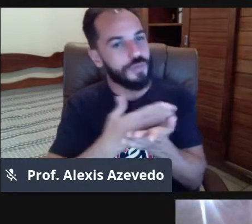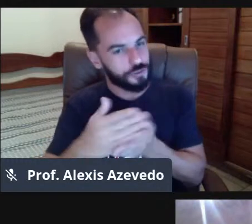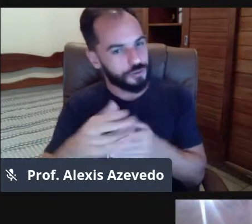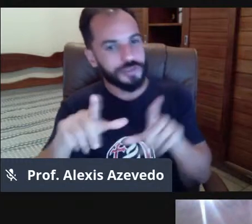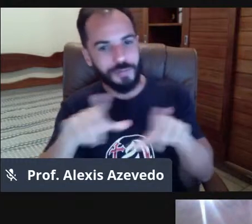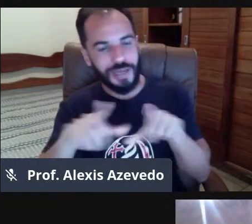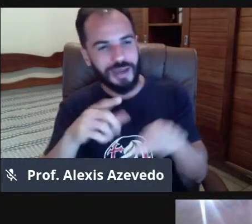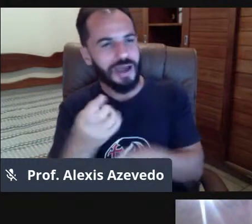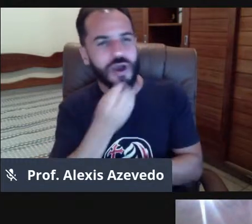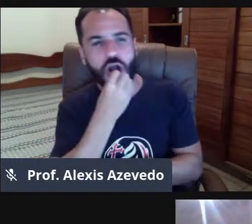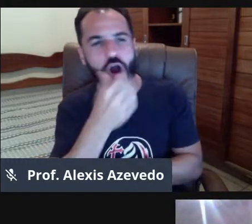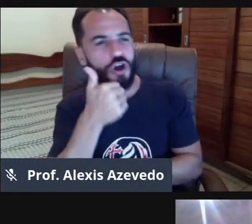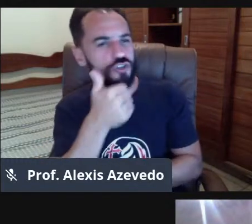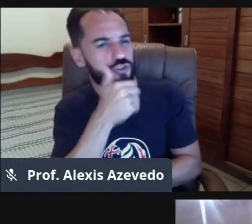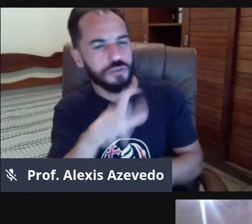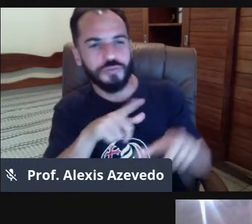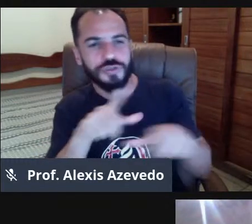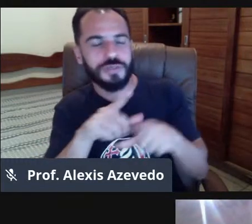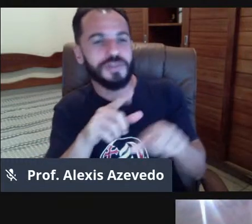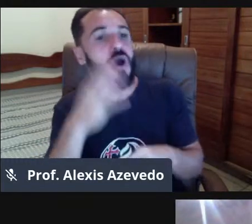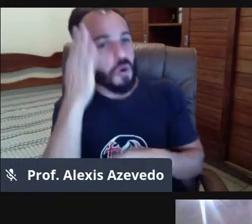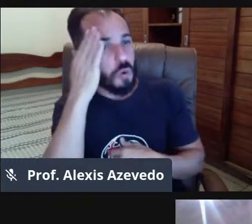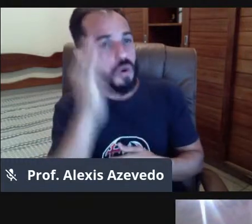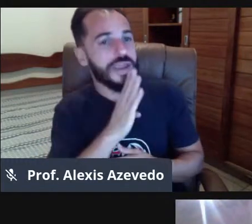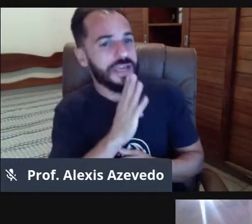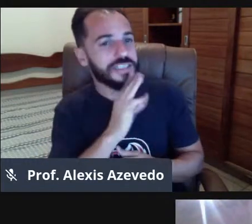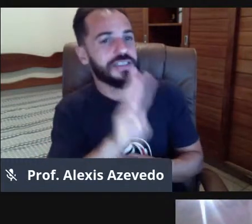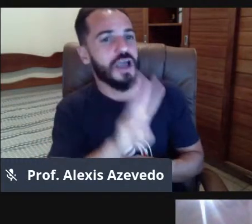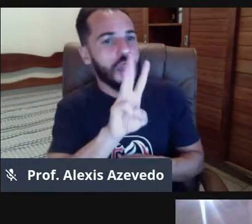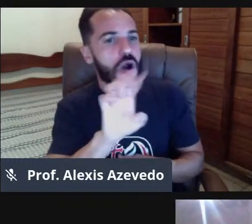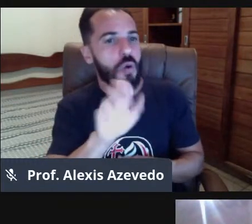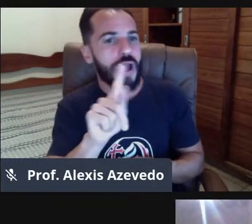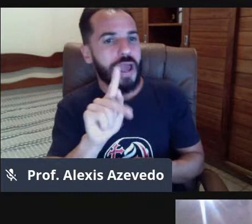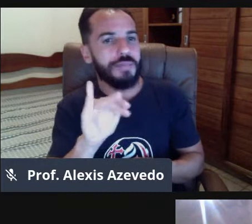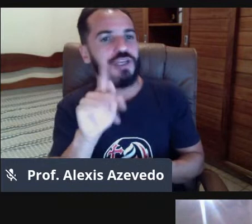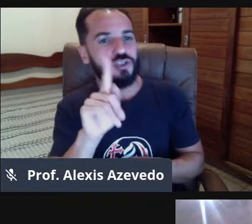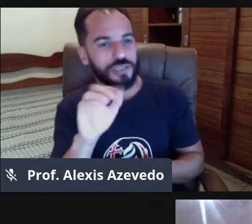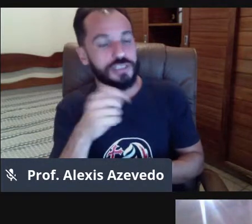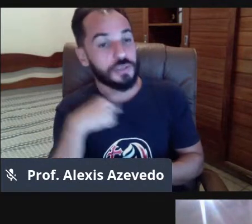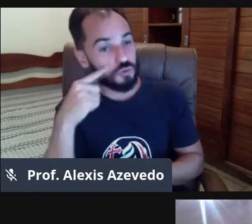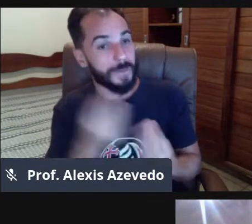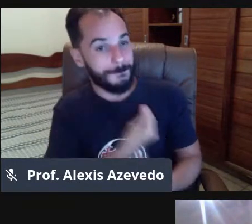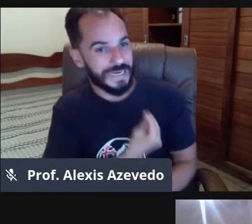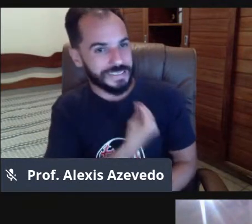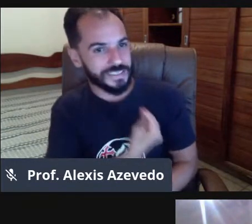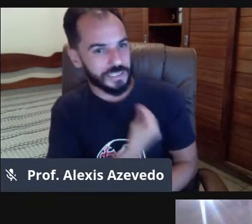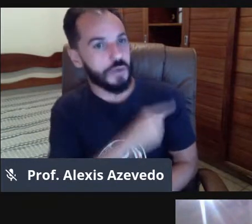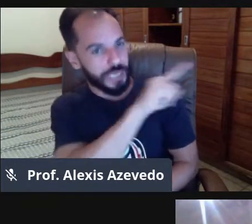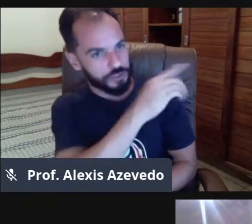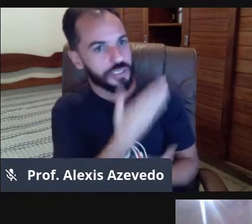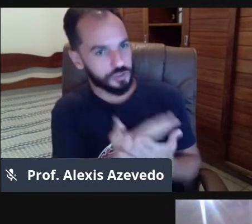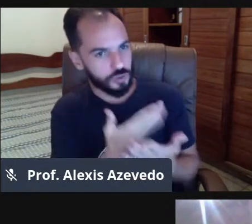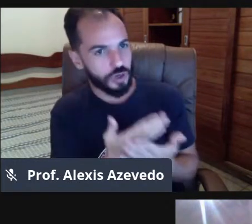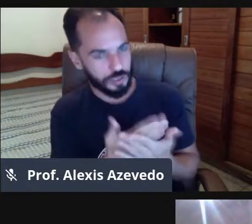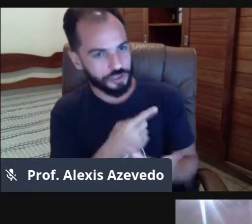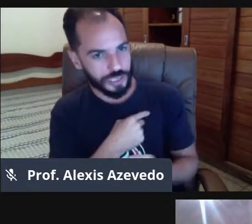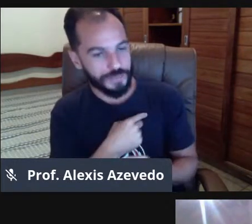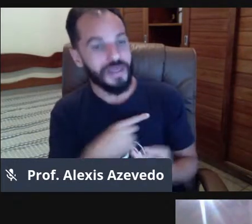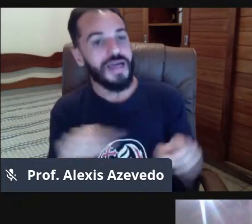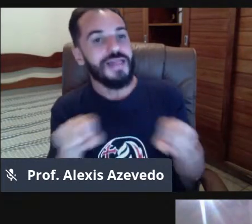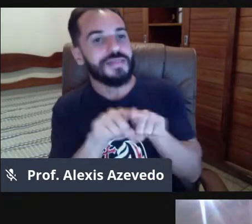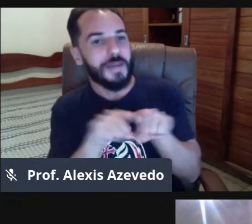ótima experiência de WebGIS e tudo mais. Então, ele está trabalhando presencialmente. E agora, mais